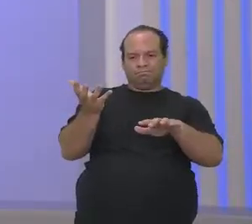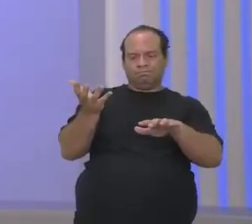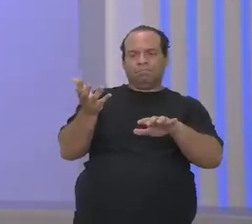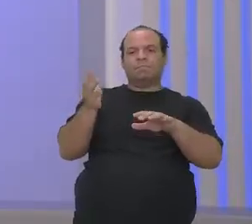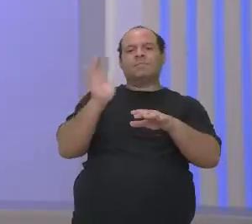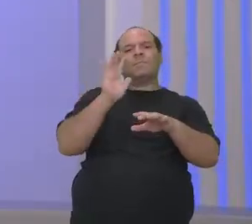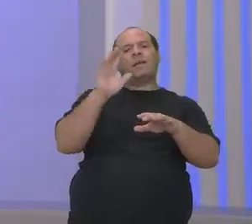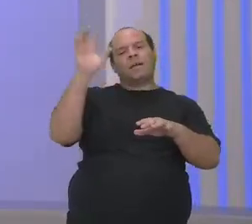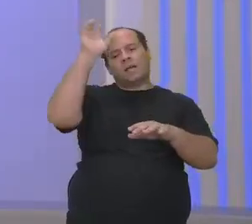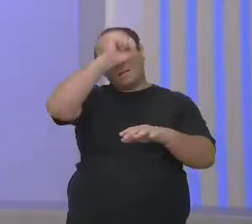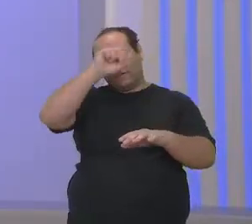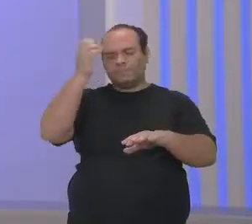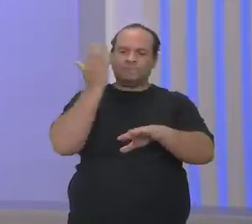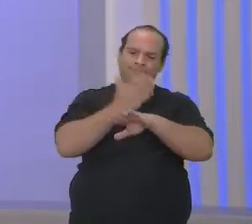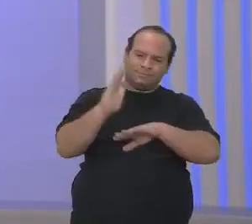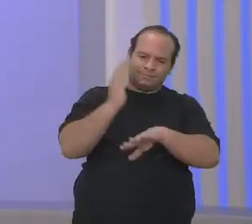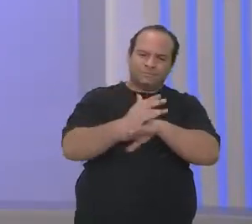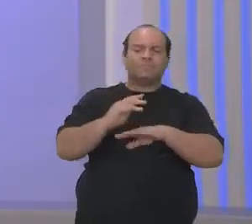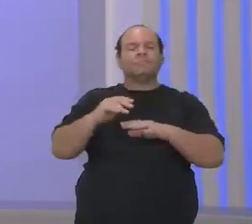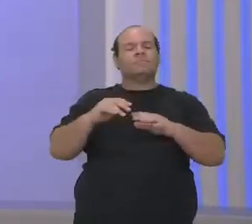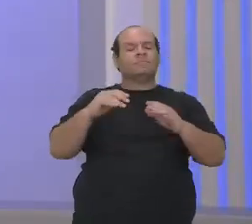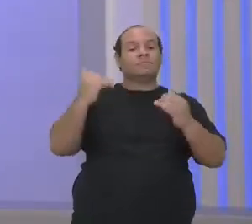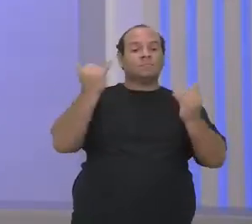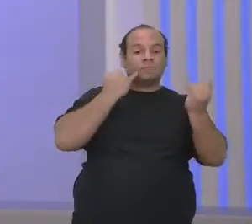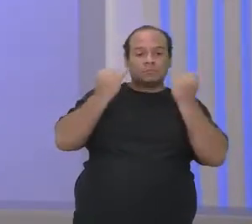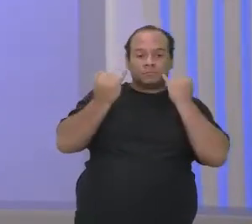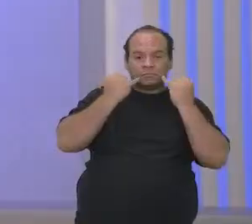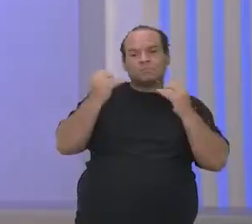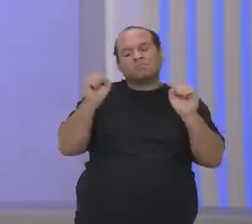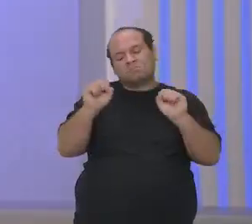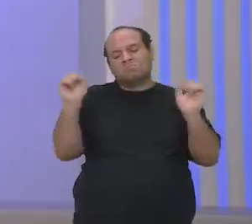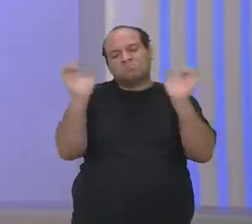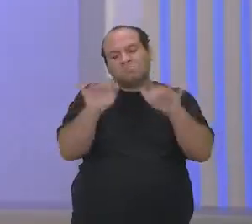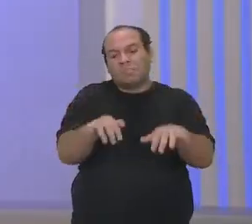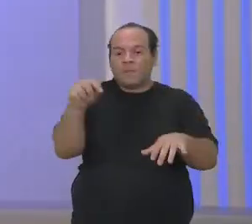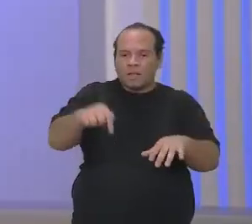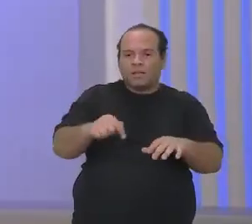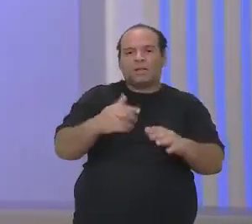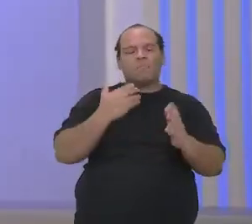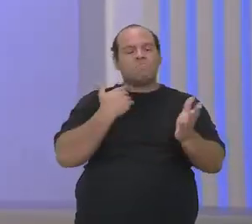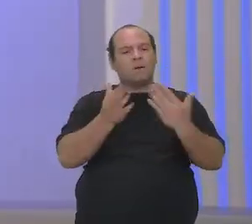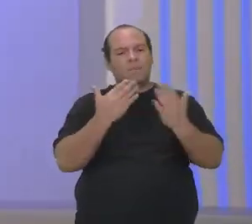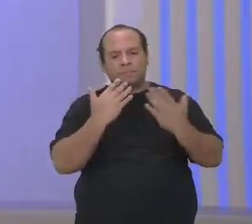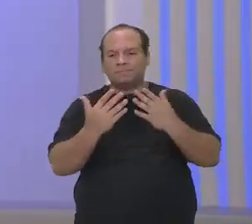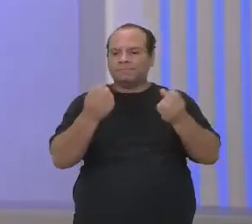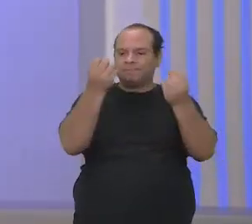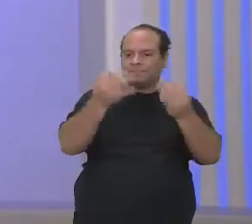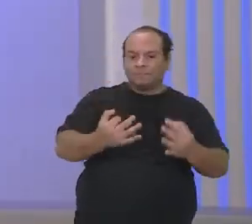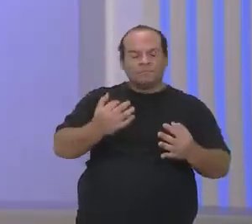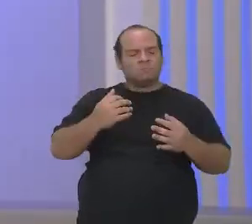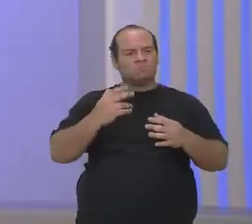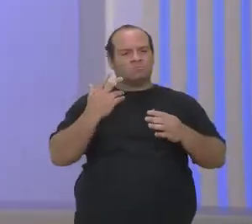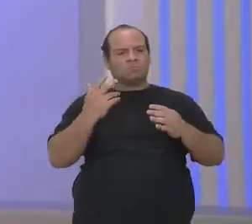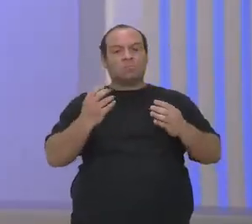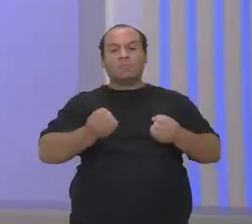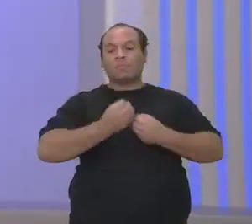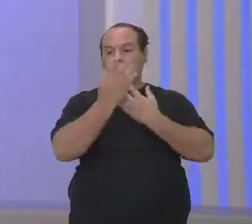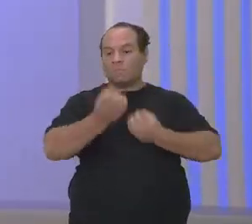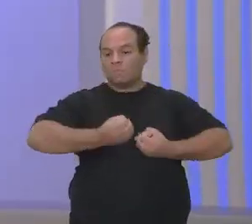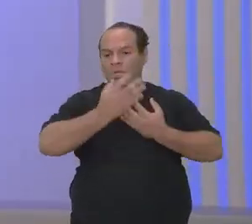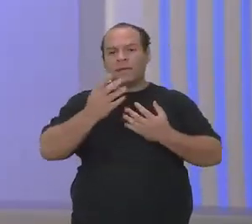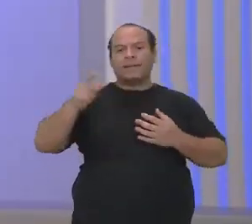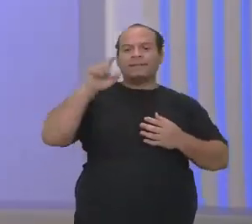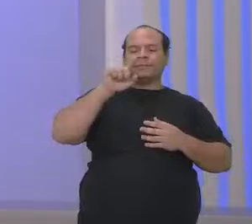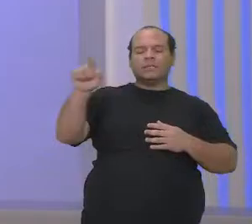para justamente trazerem informações e quem sabe estar aqui com a gente também, nesse diálogo, trazendo informações e trazendo aí o que